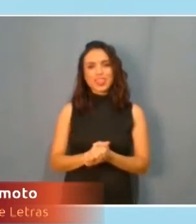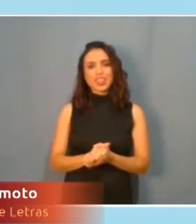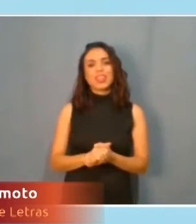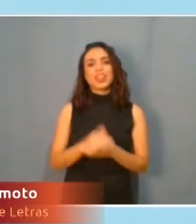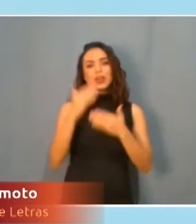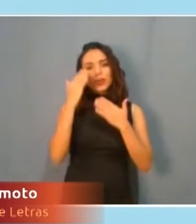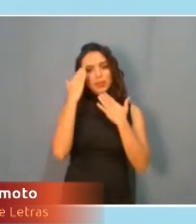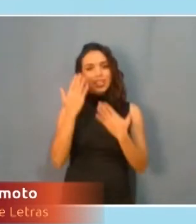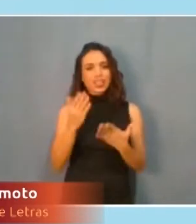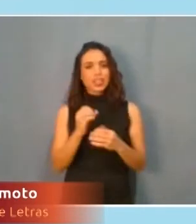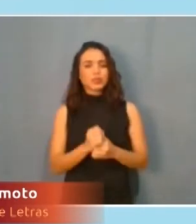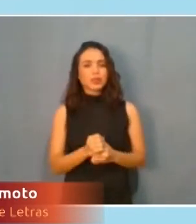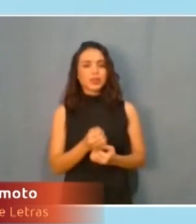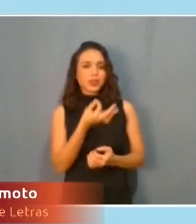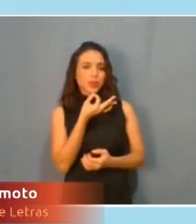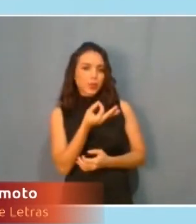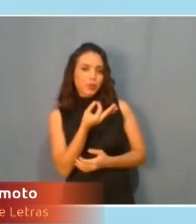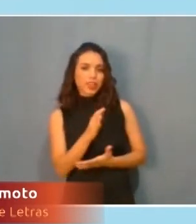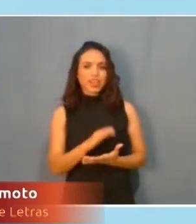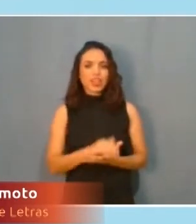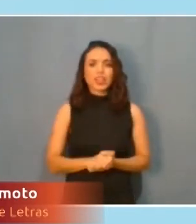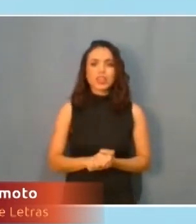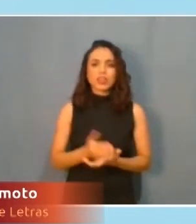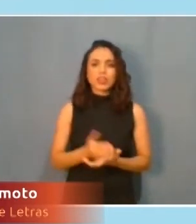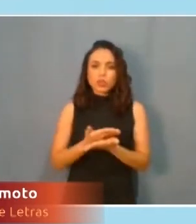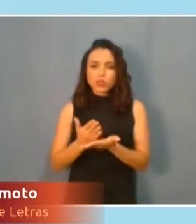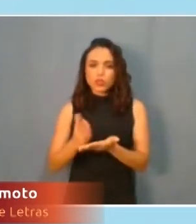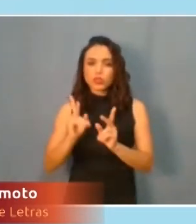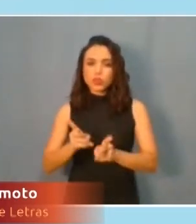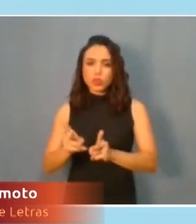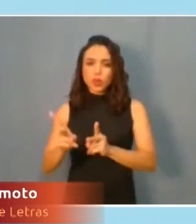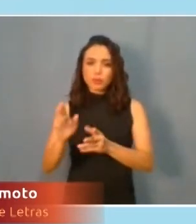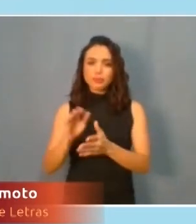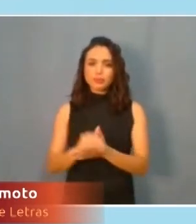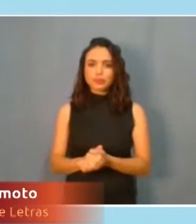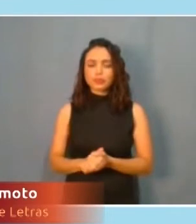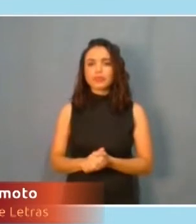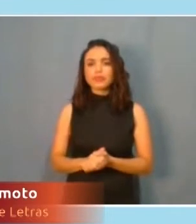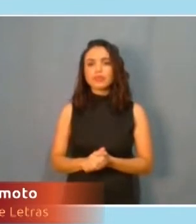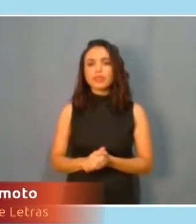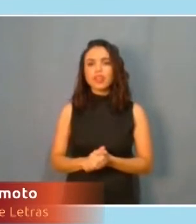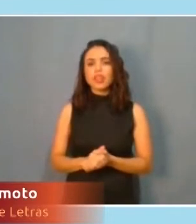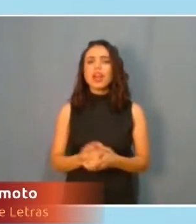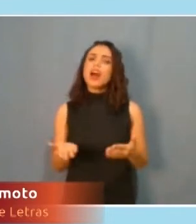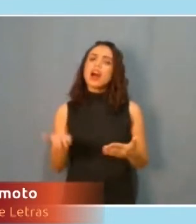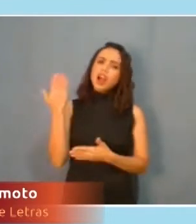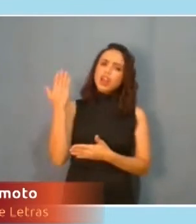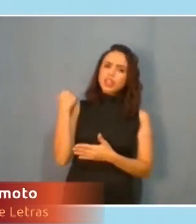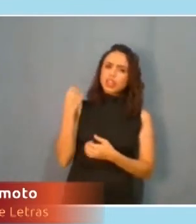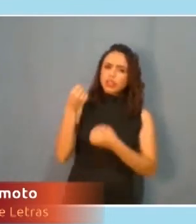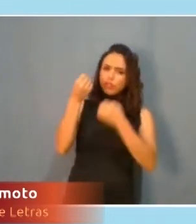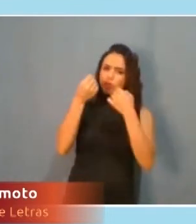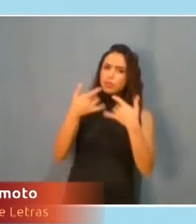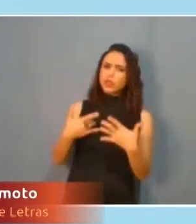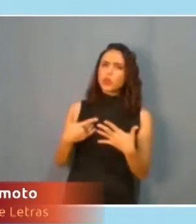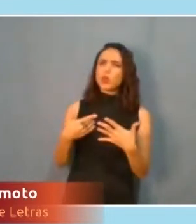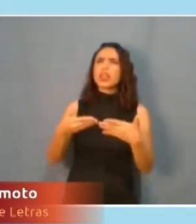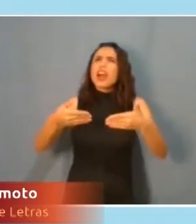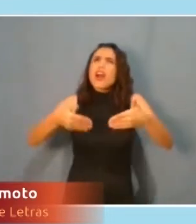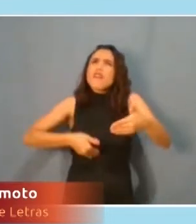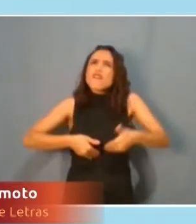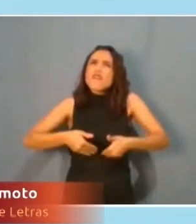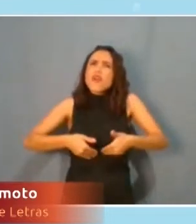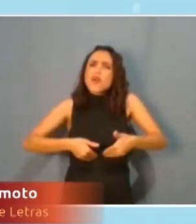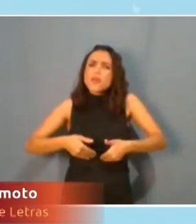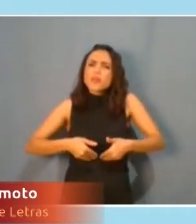o debate. Na primeira resposta, você disse que a fome, ela atinge uma determinada camada,